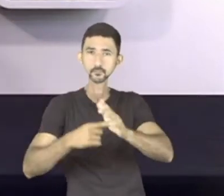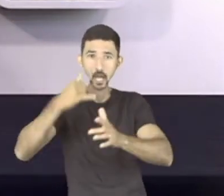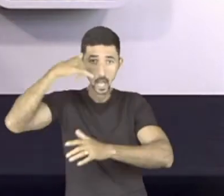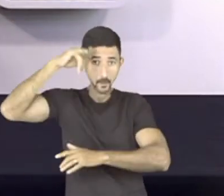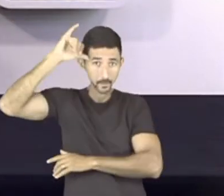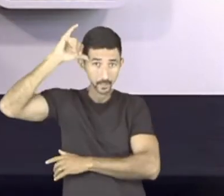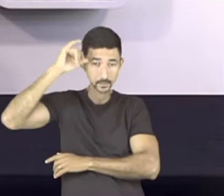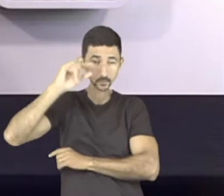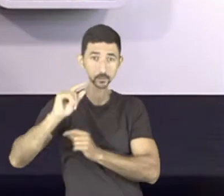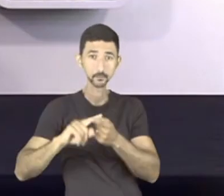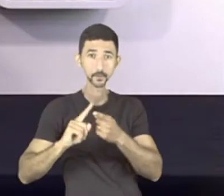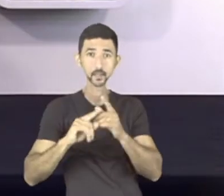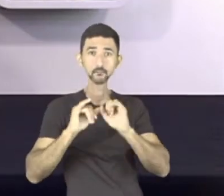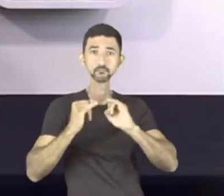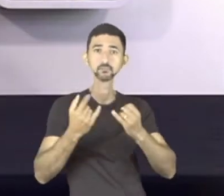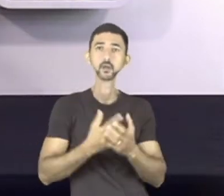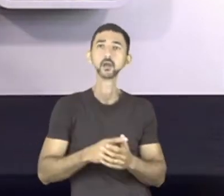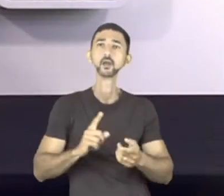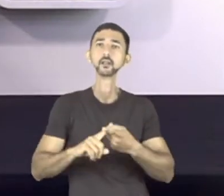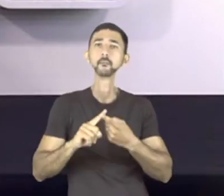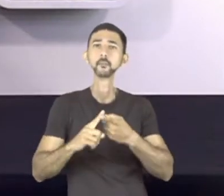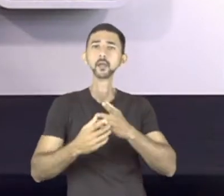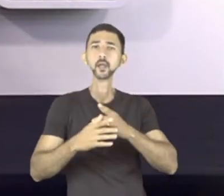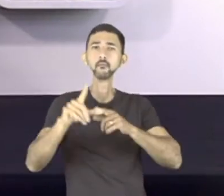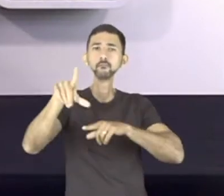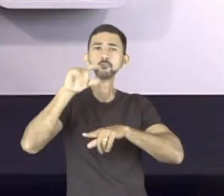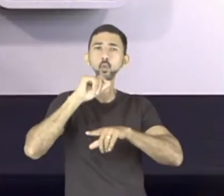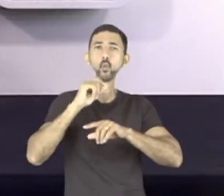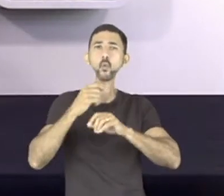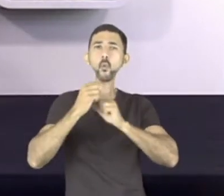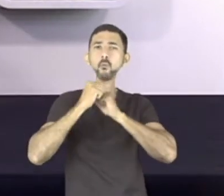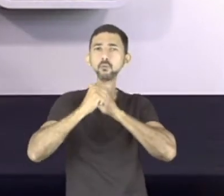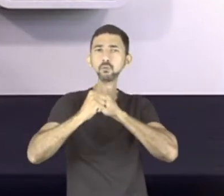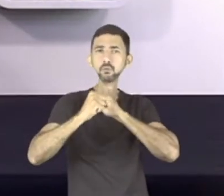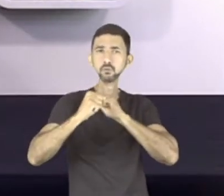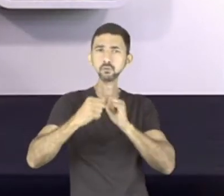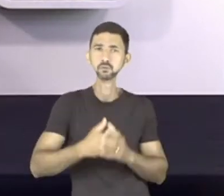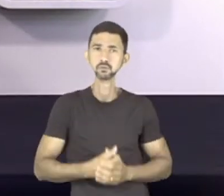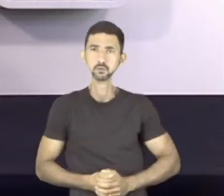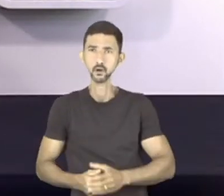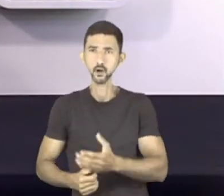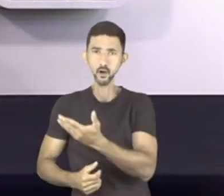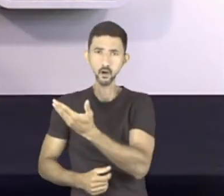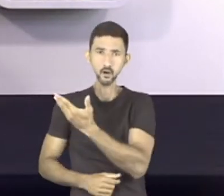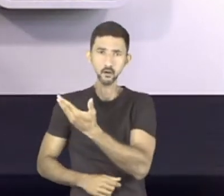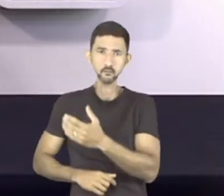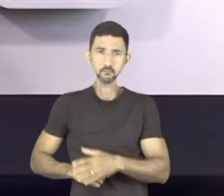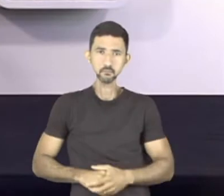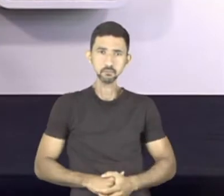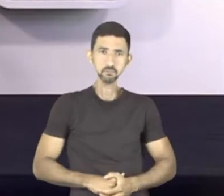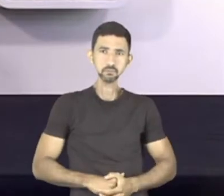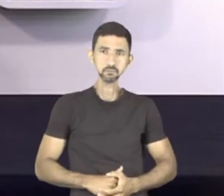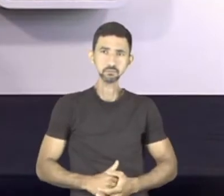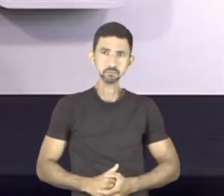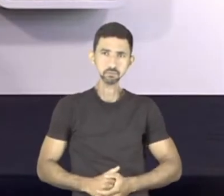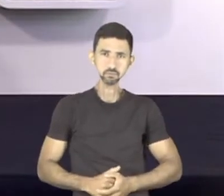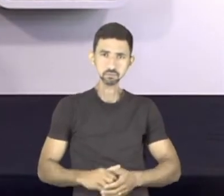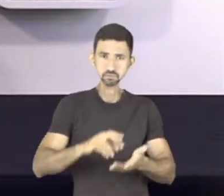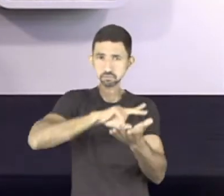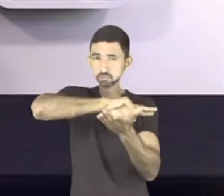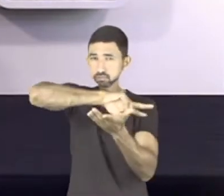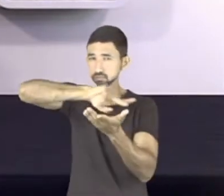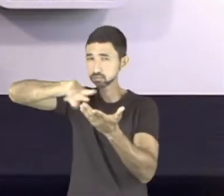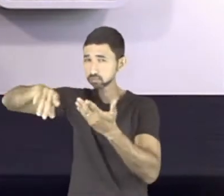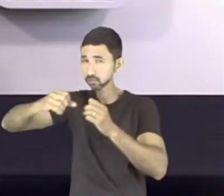Marajoara, nós vamos destacar uma luta aqui entre as lutas com golpes, tá? São muitas